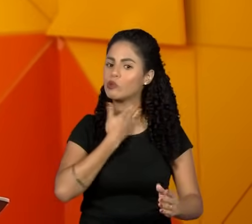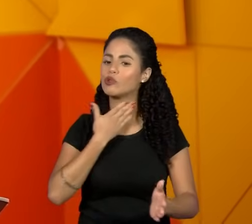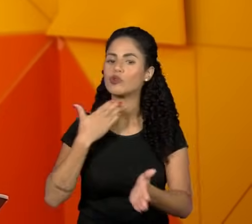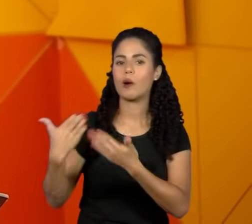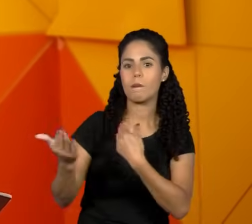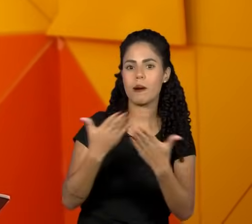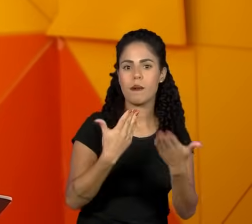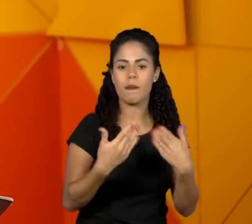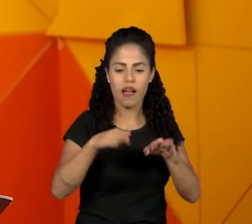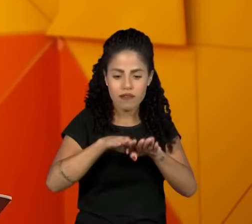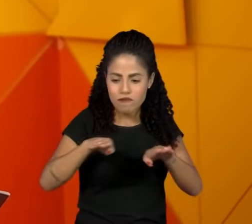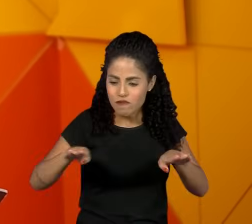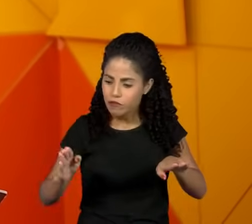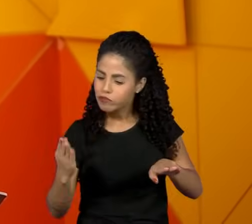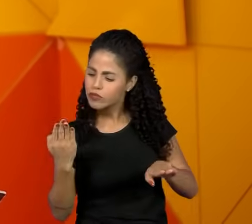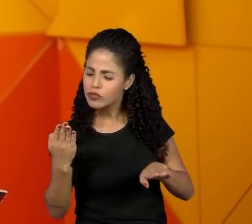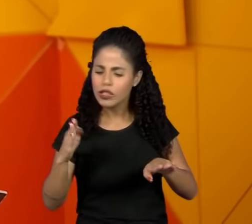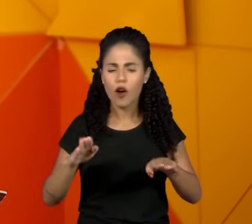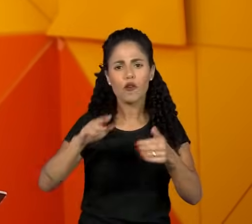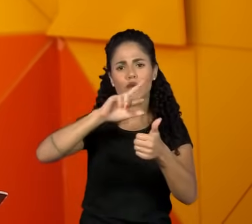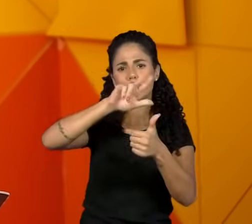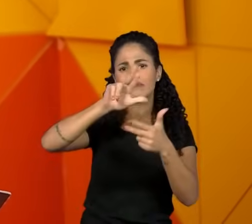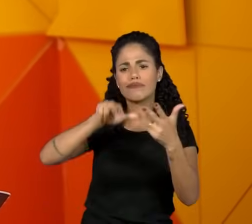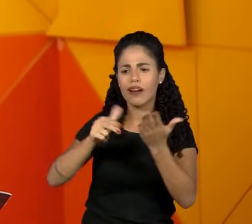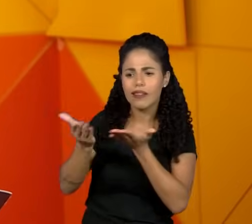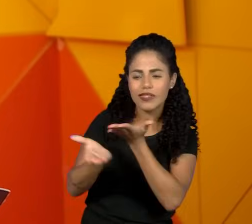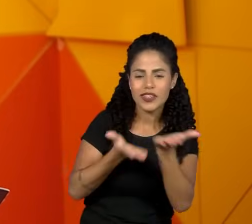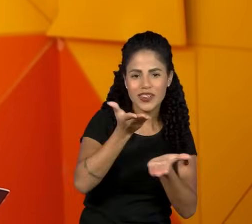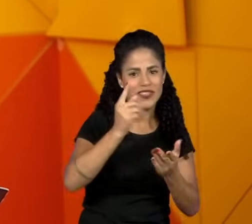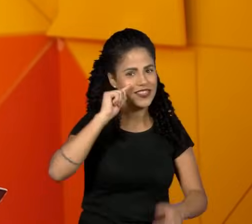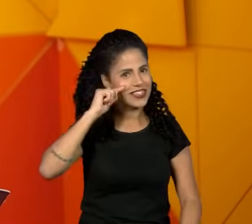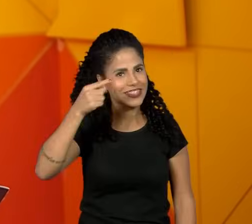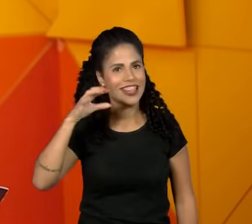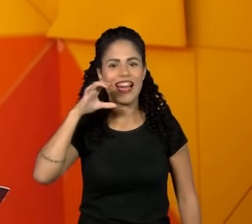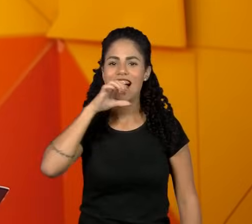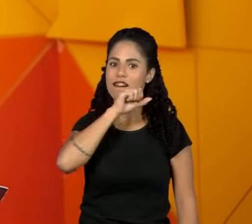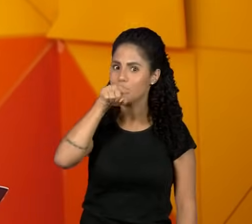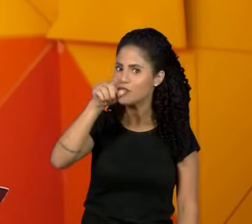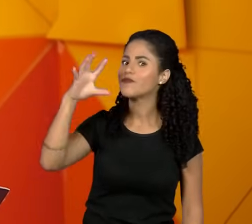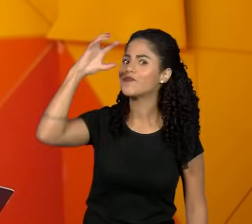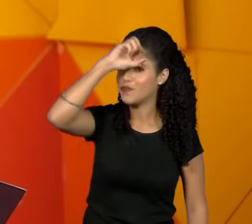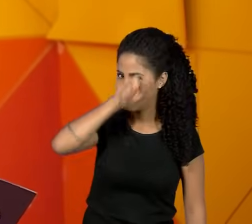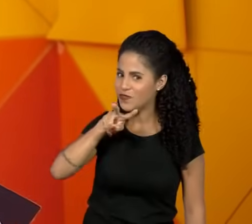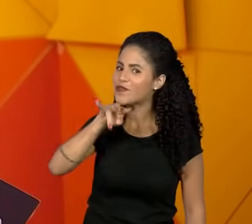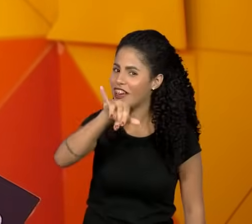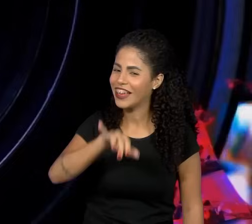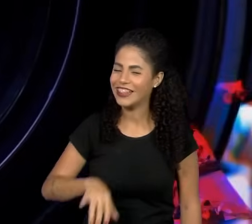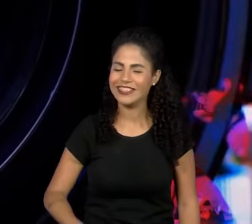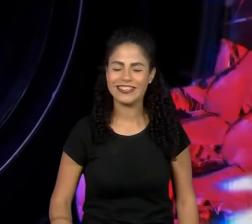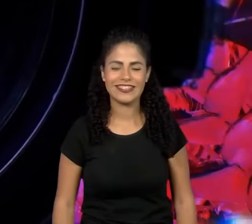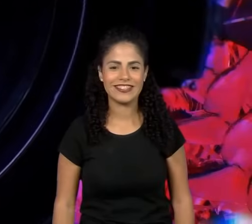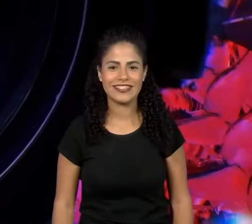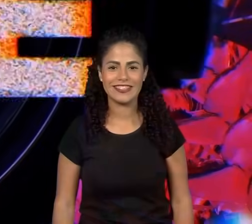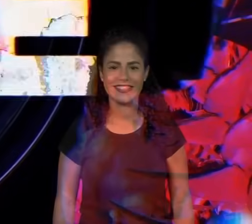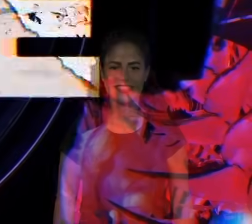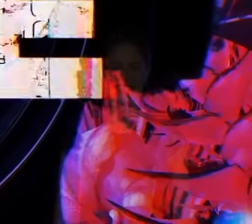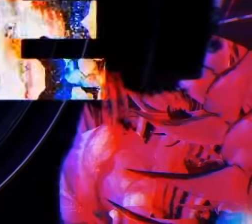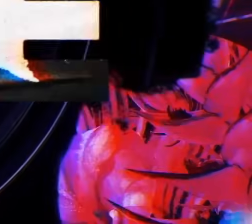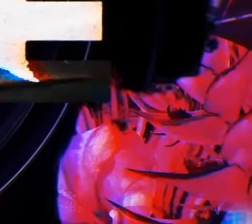com tarô, com simpatia, com terapias. É rapidinho. Hoje você vai aprender tudo desse mundo.